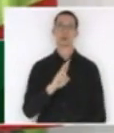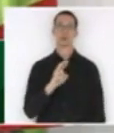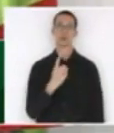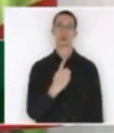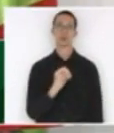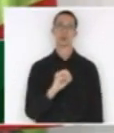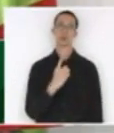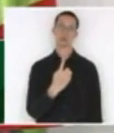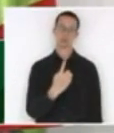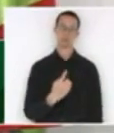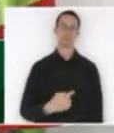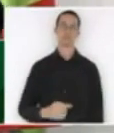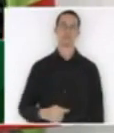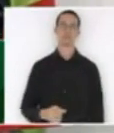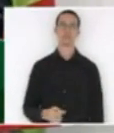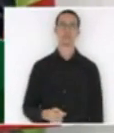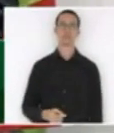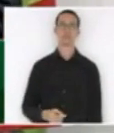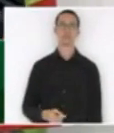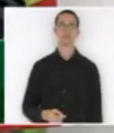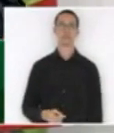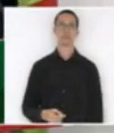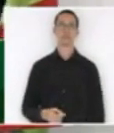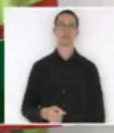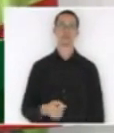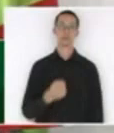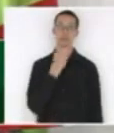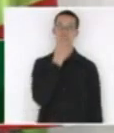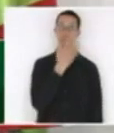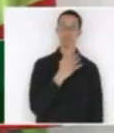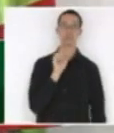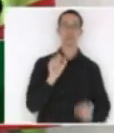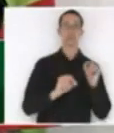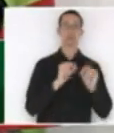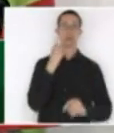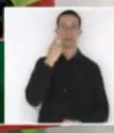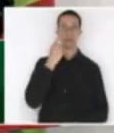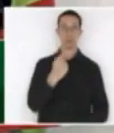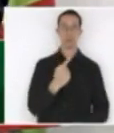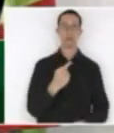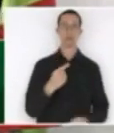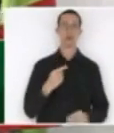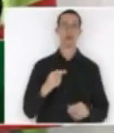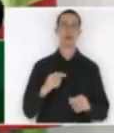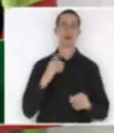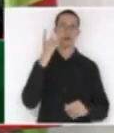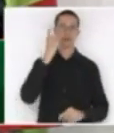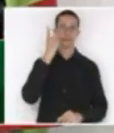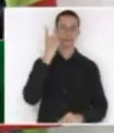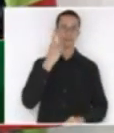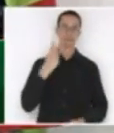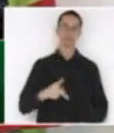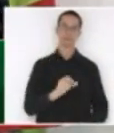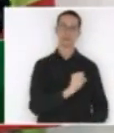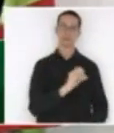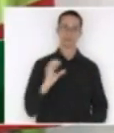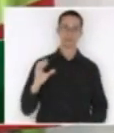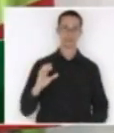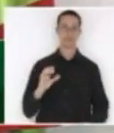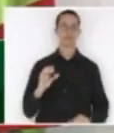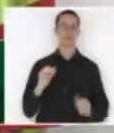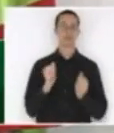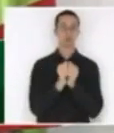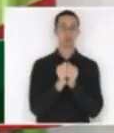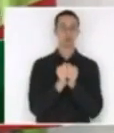o importante disso tudo é ver o parlamento catarinense solista nesse trabalho que nós fizemos e, principalmente, a união